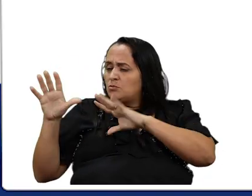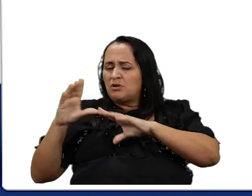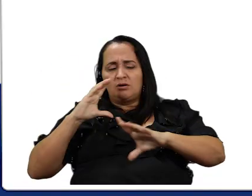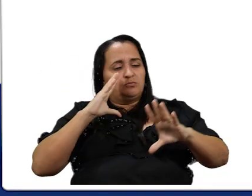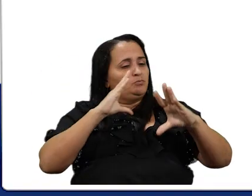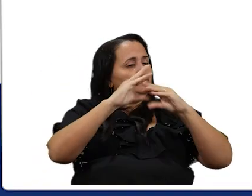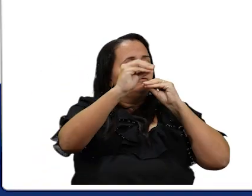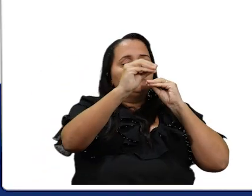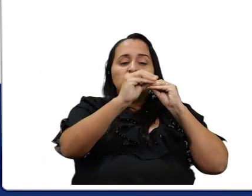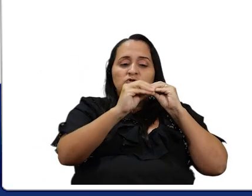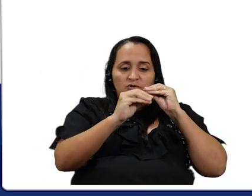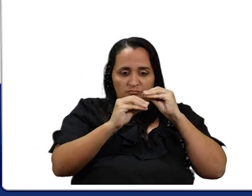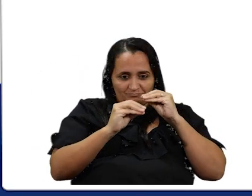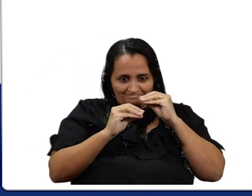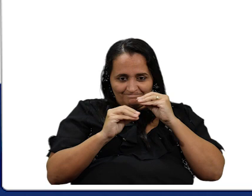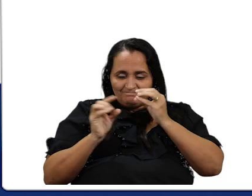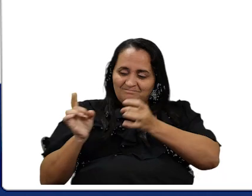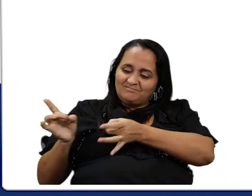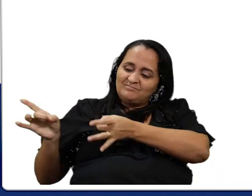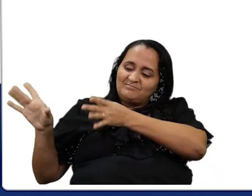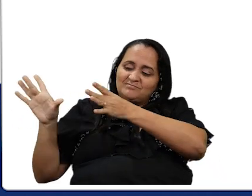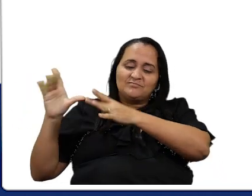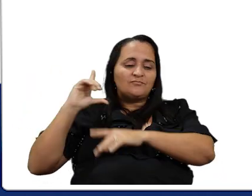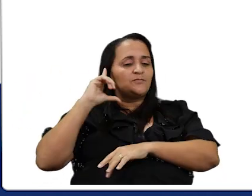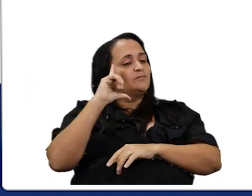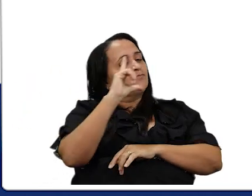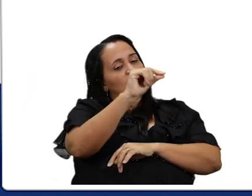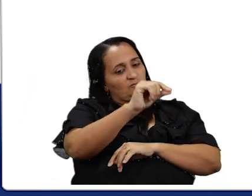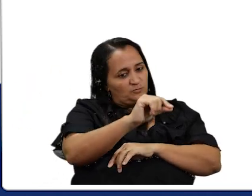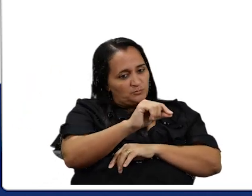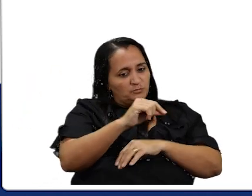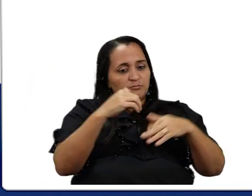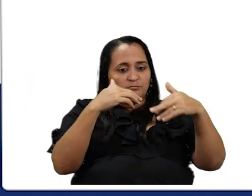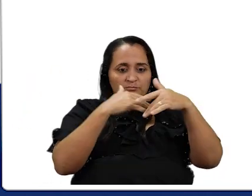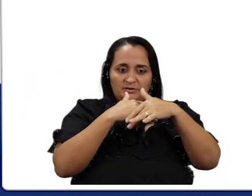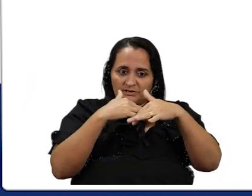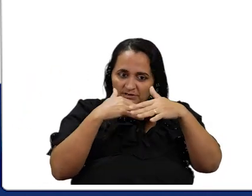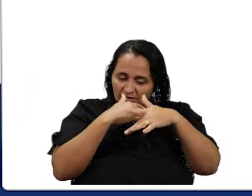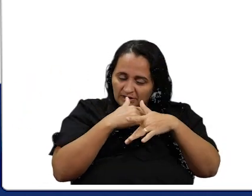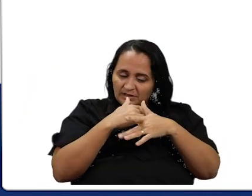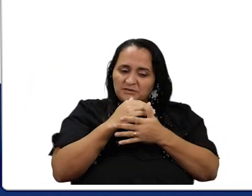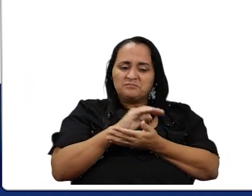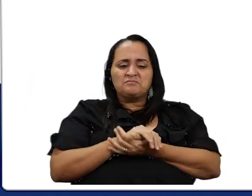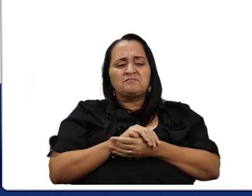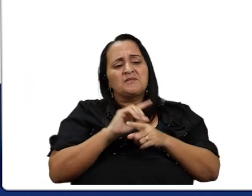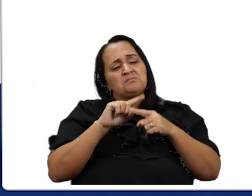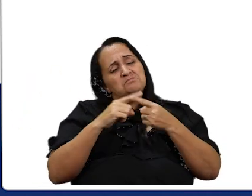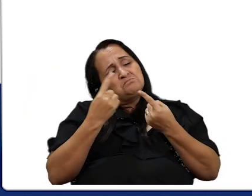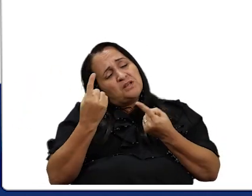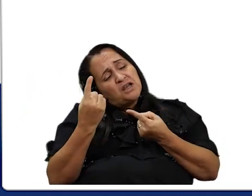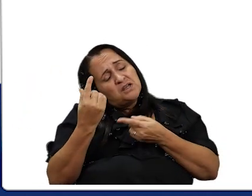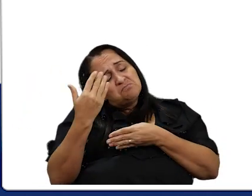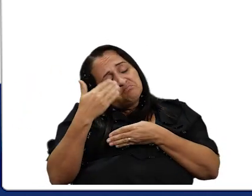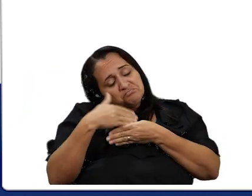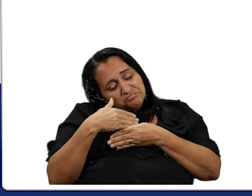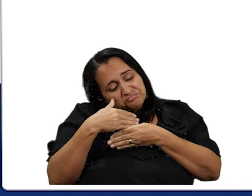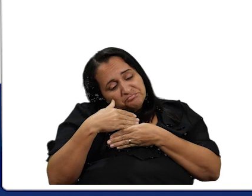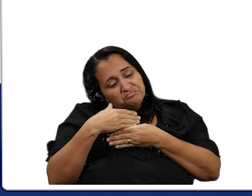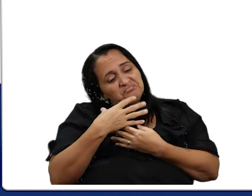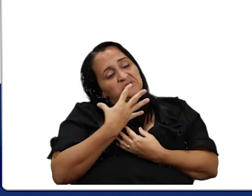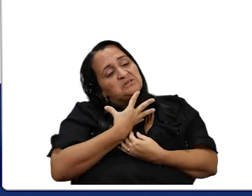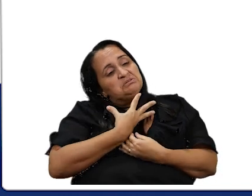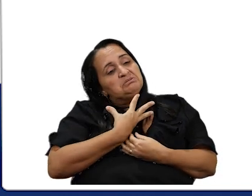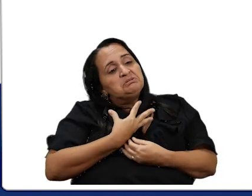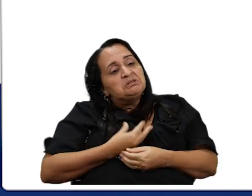ele resolveu também deixar o local onde ele vivia. Mas, desanimado no caminho, ele teve